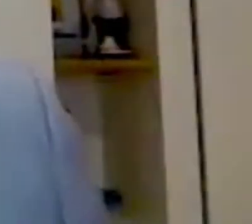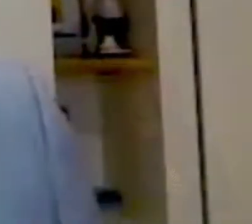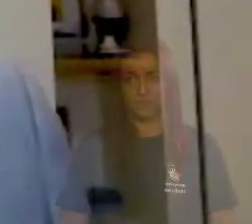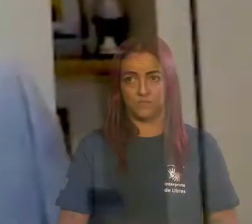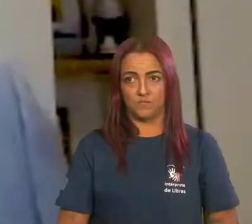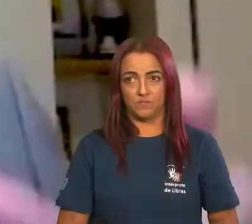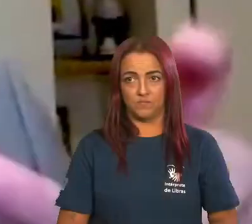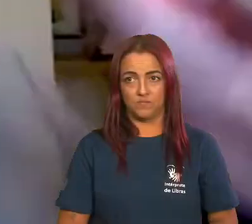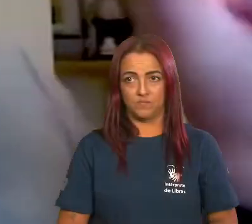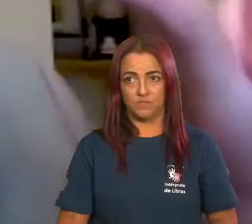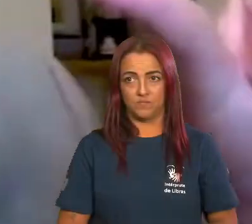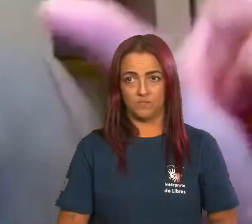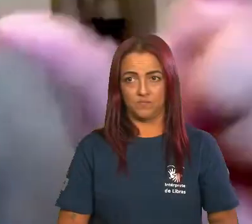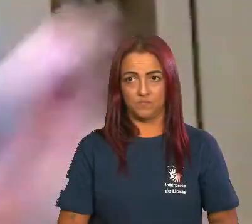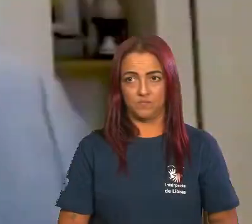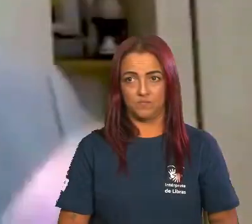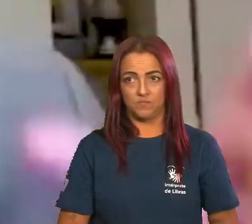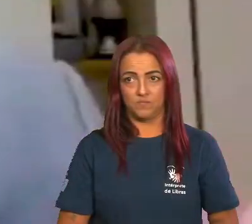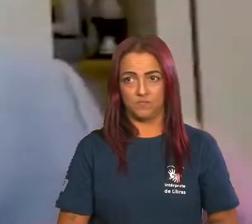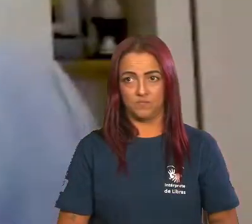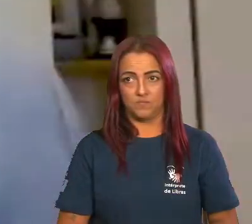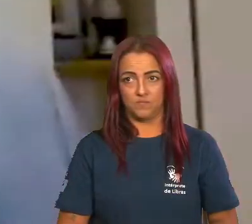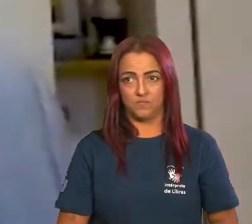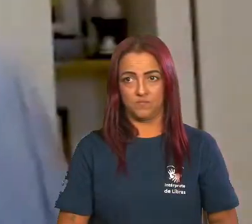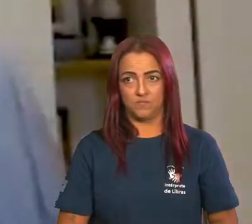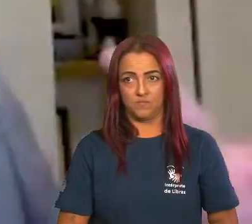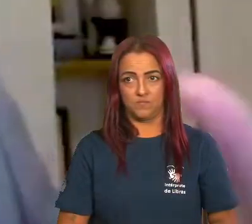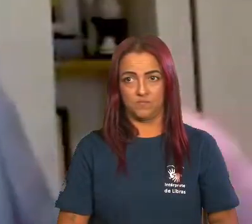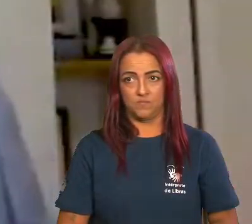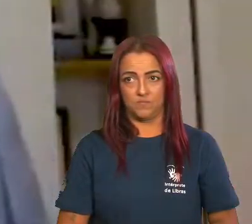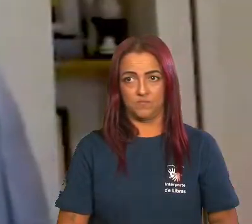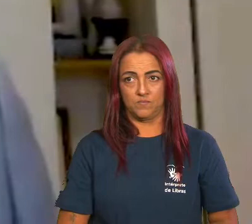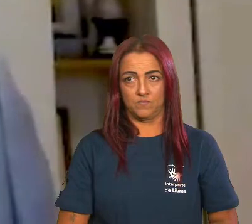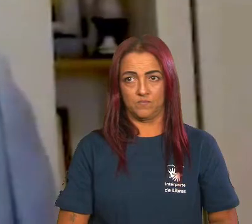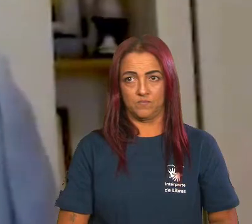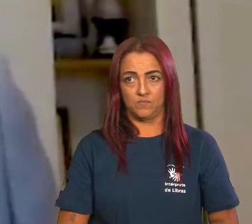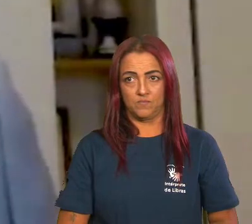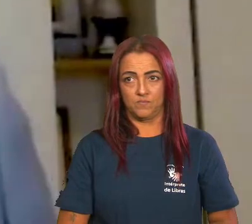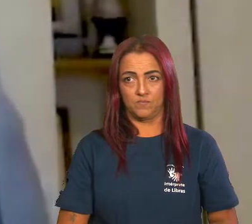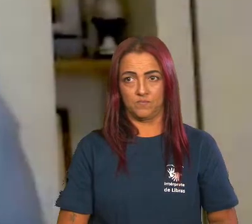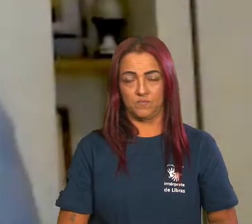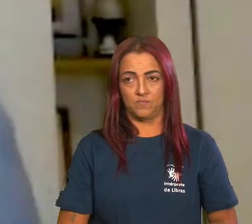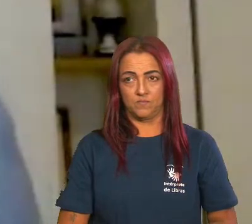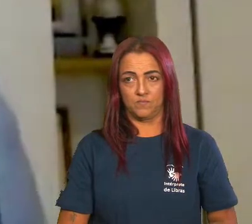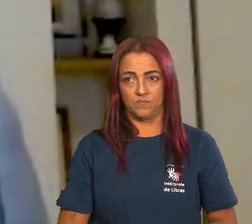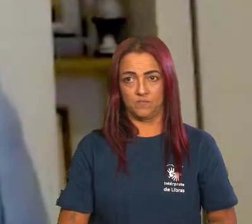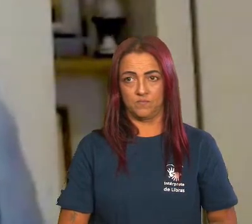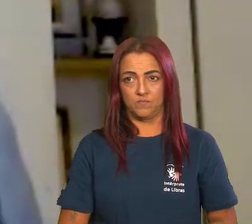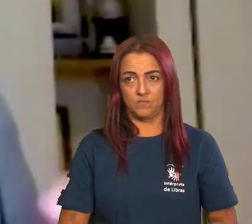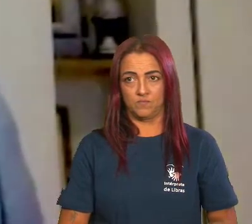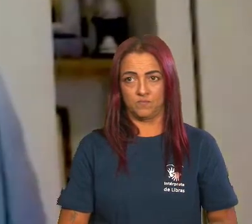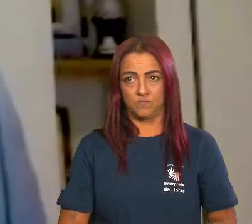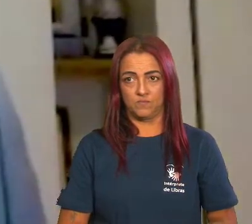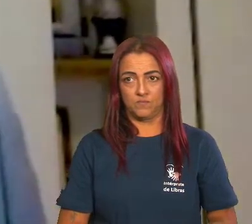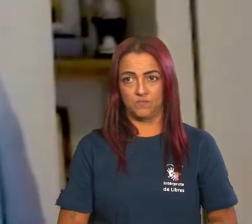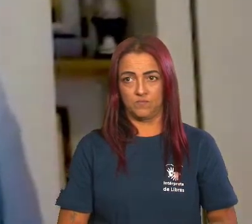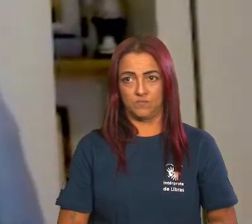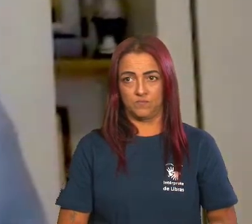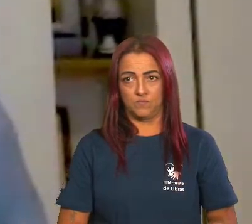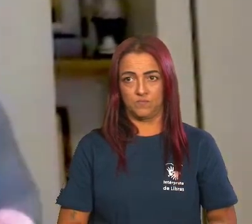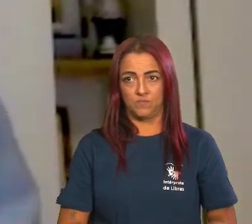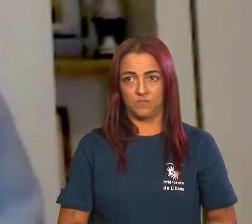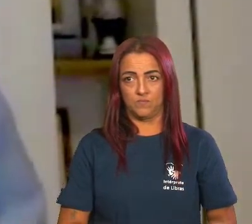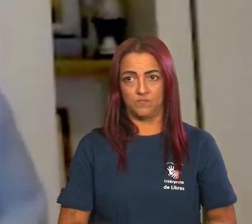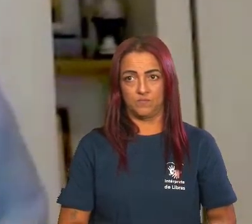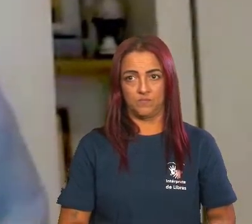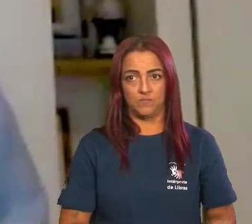Então, ontem, 30 anos atrás, praticamente 30 anos atrás, muitos dos pacientes,